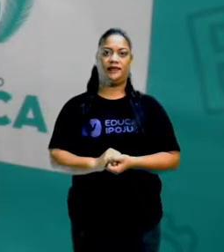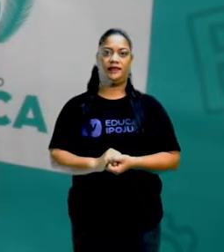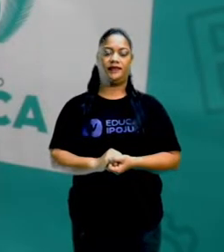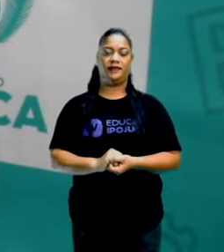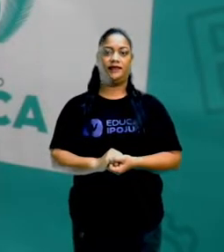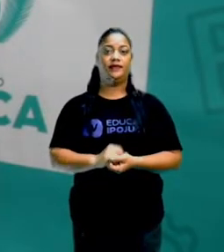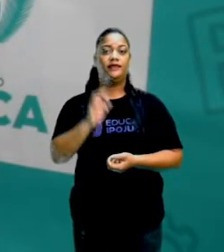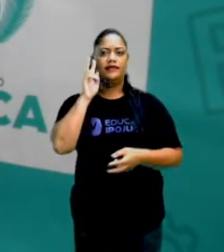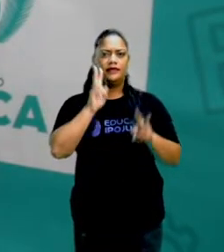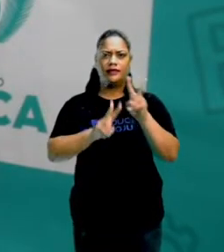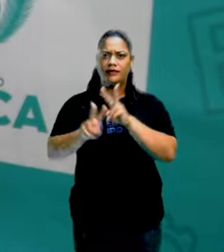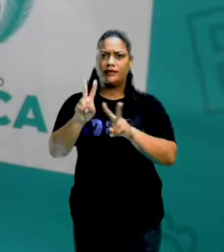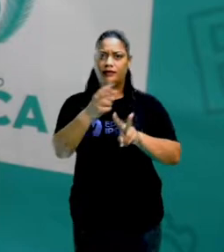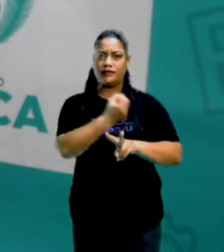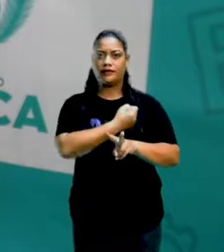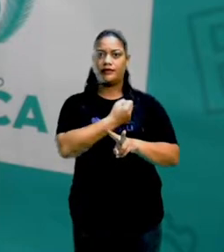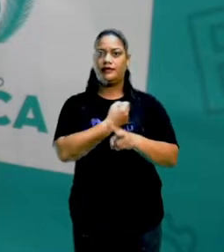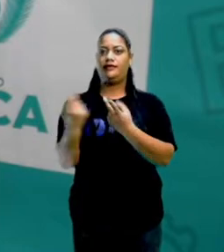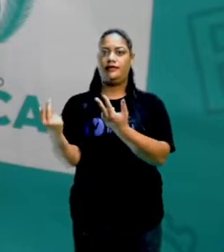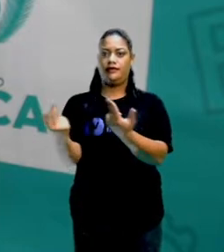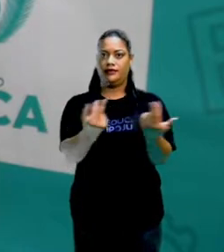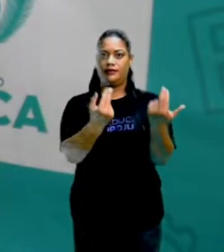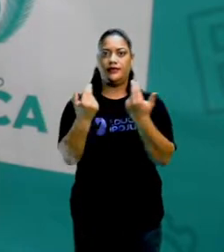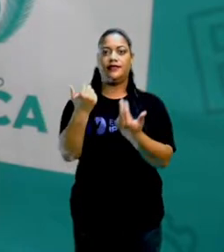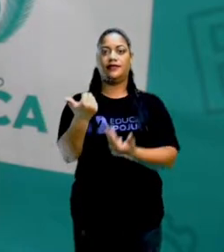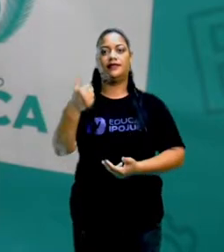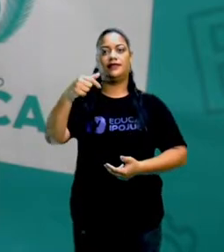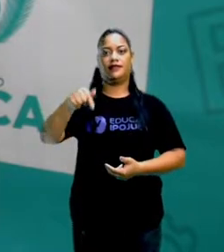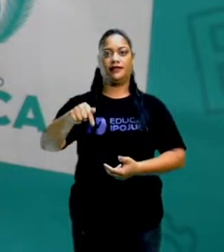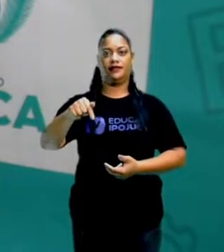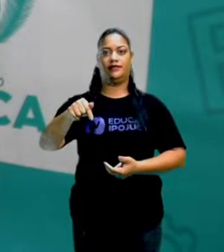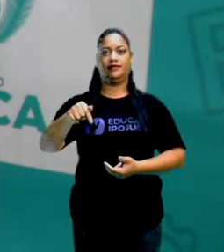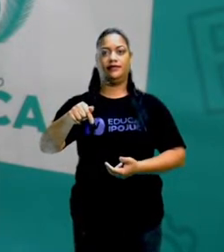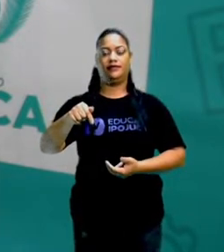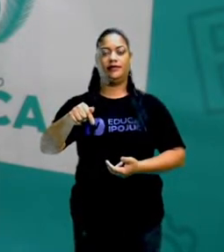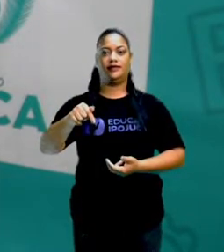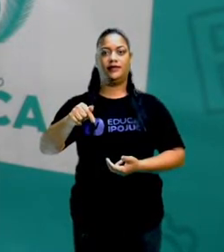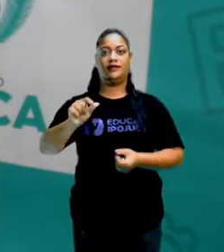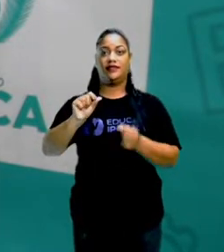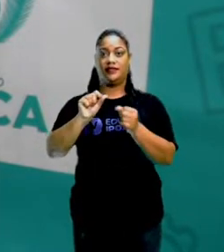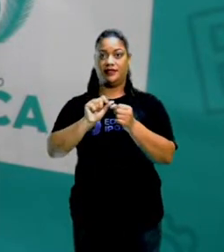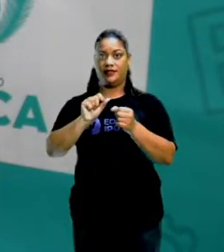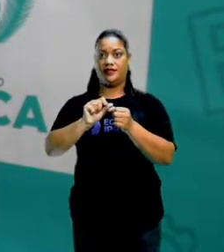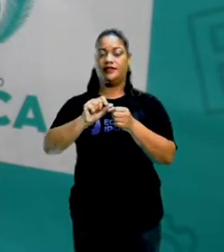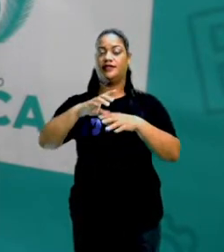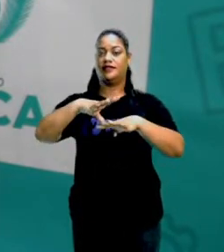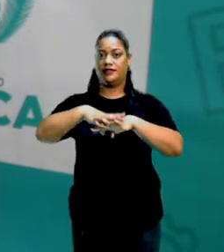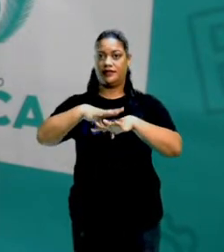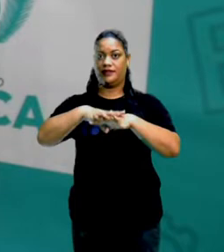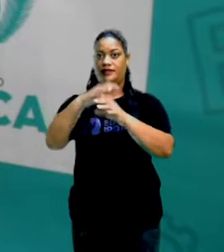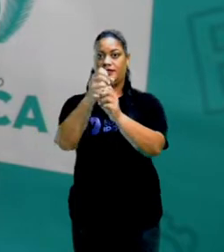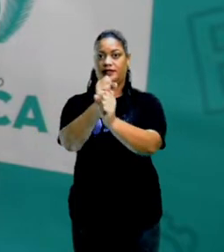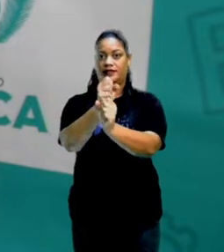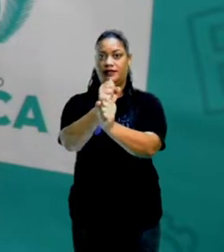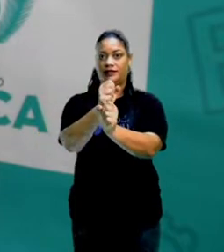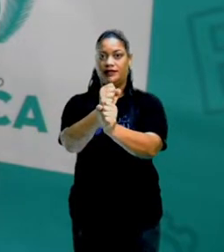Percebam que o valor é o mesmo, 17. Porém, os cálculos de